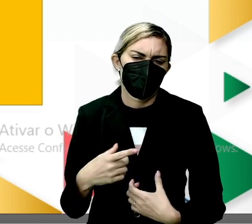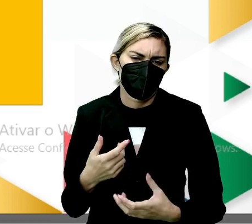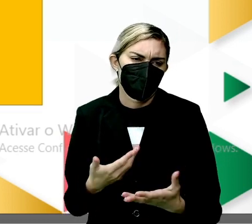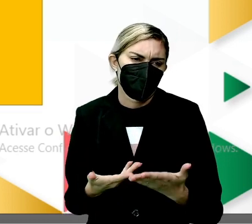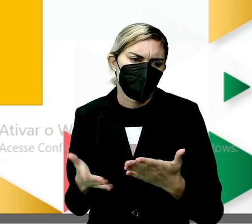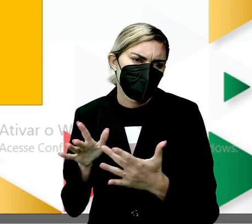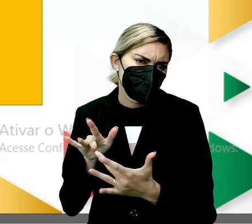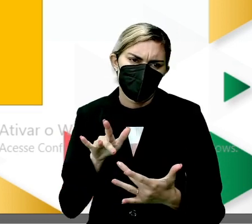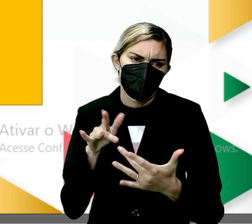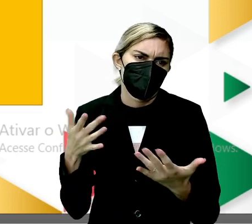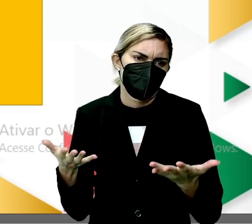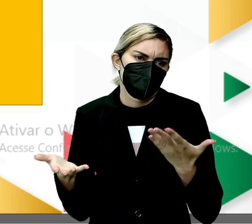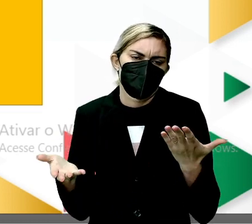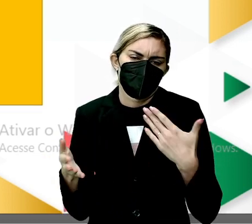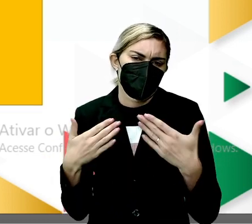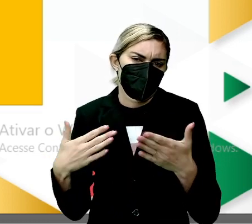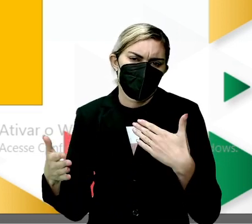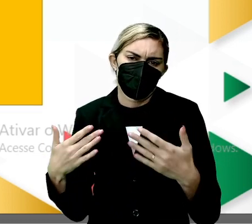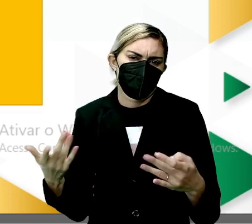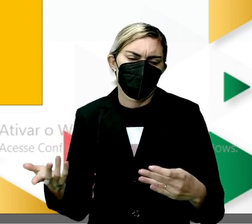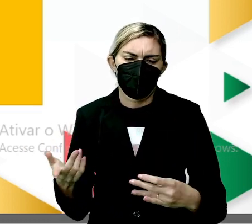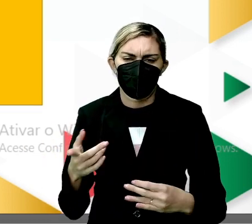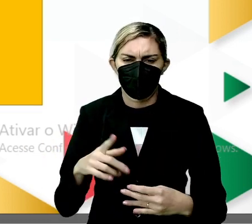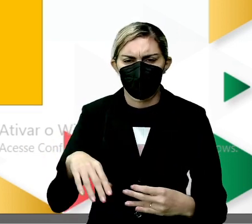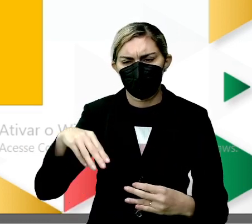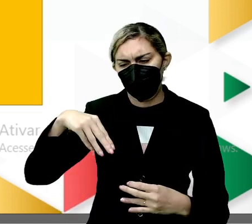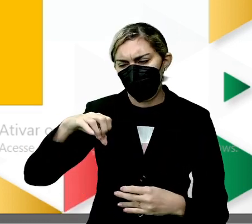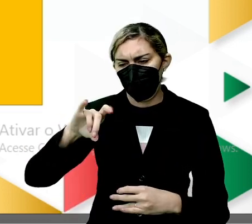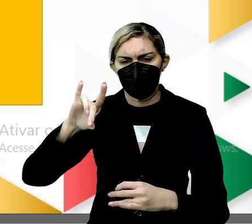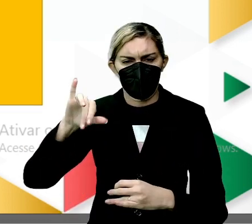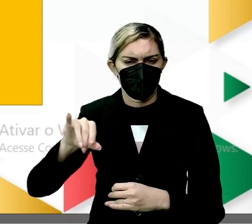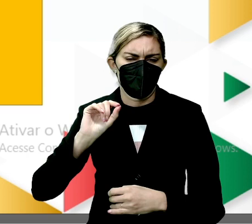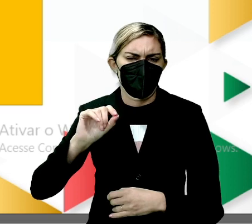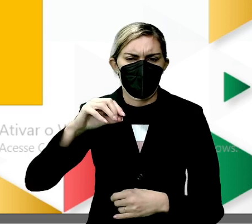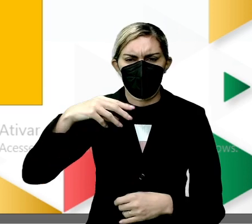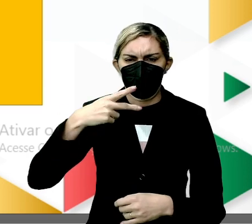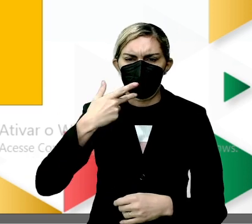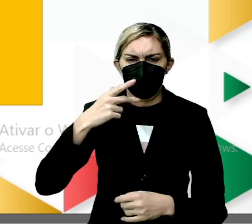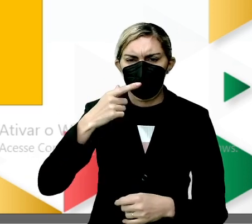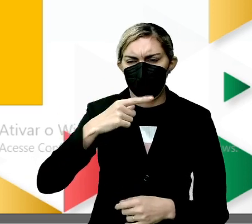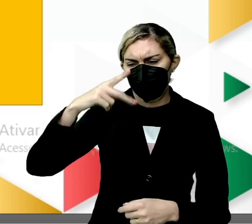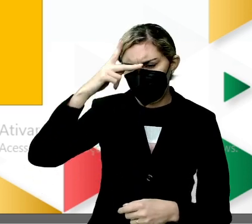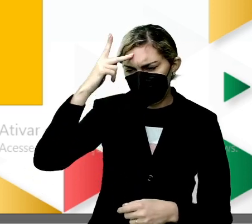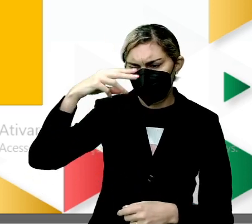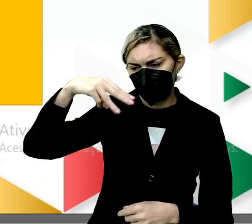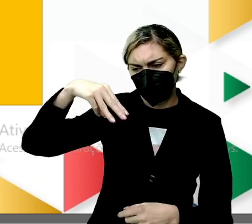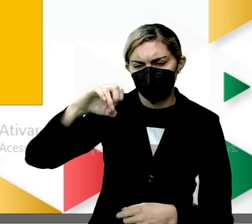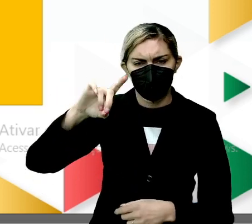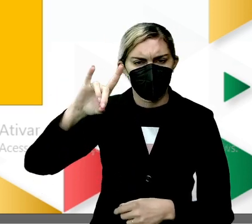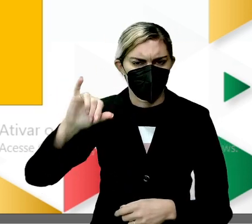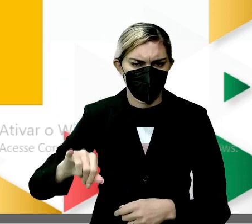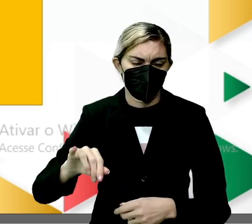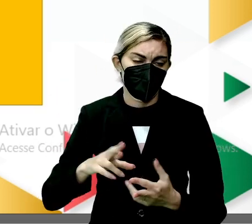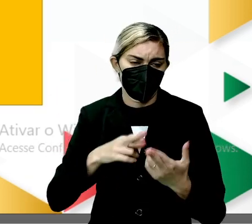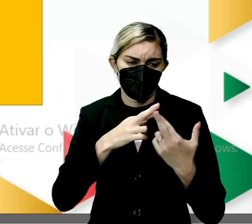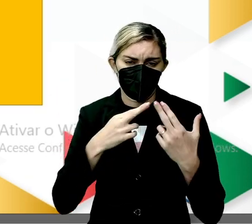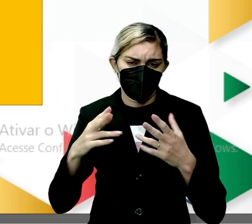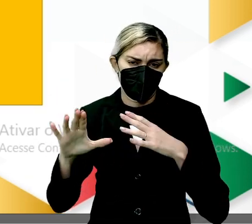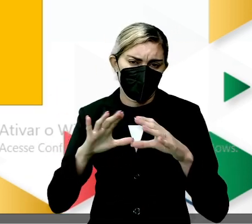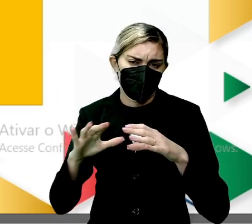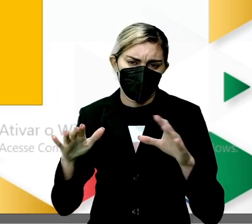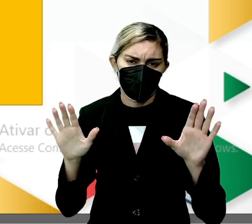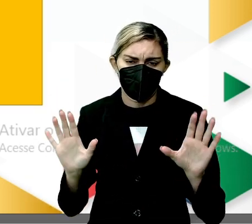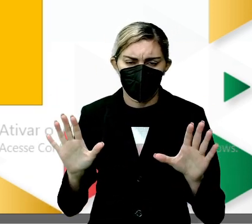elo comunicacional, que são os médiums. Quem são os médiums? São os responsáveis por se comunicarem com